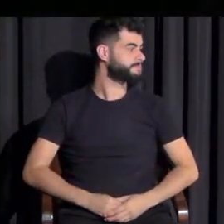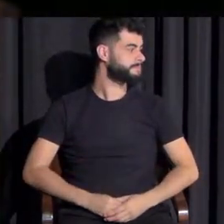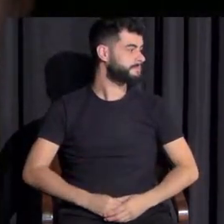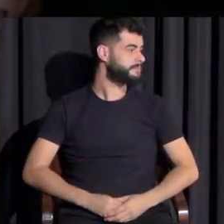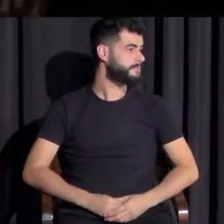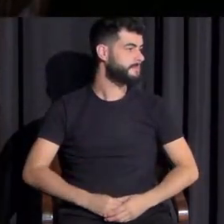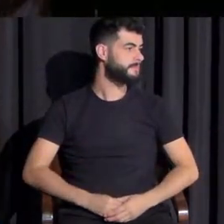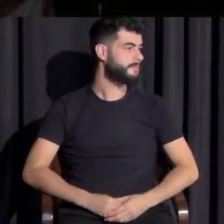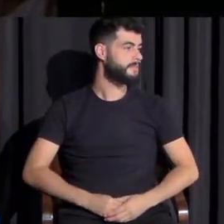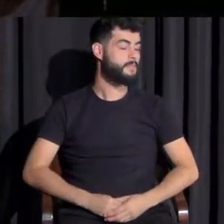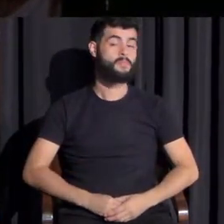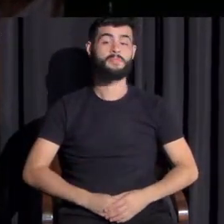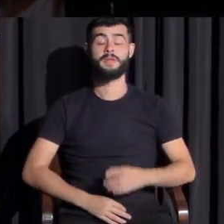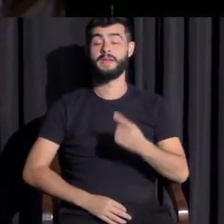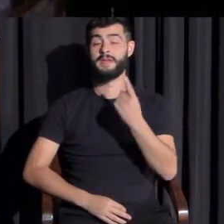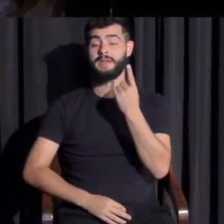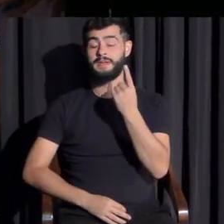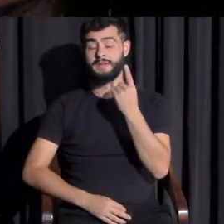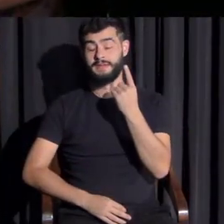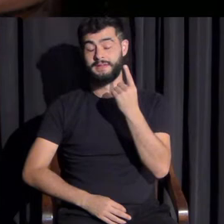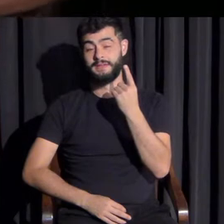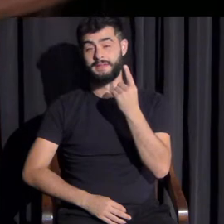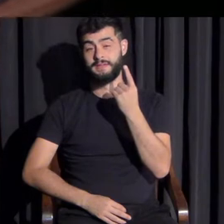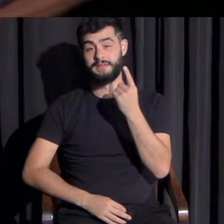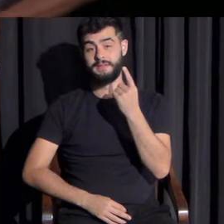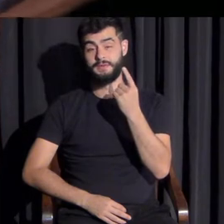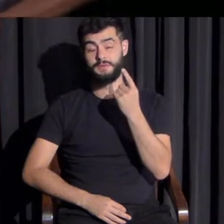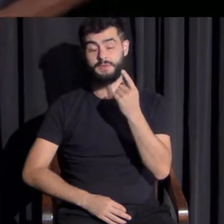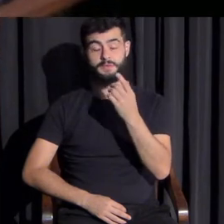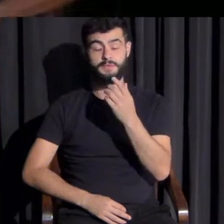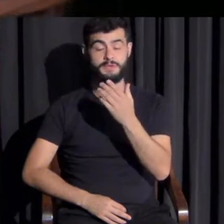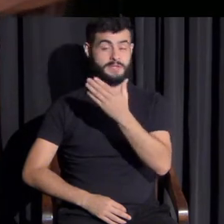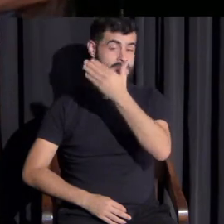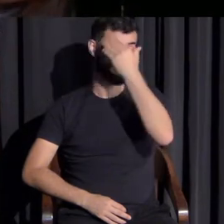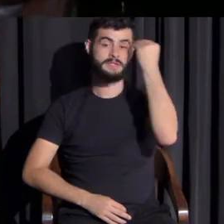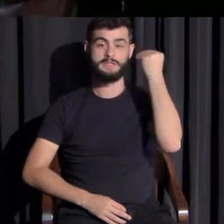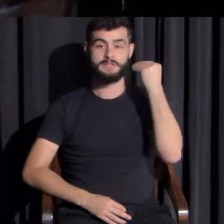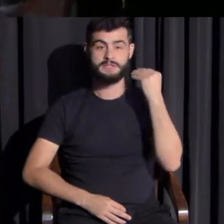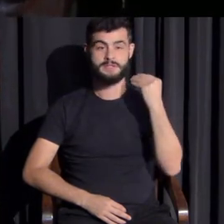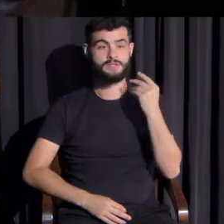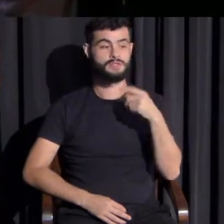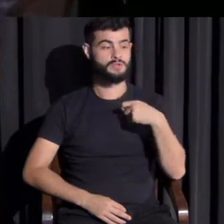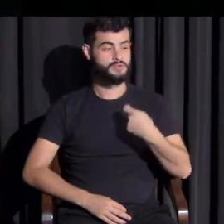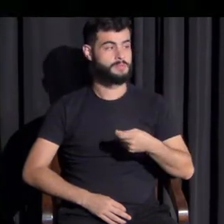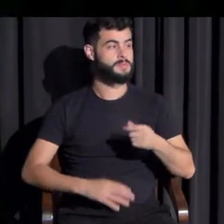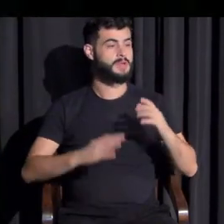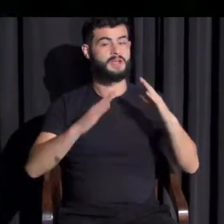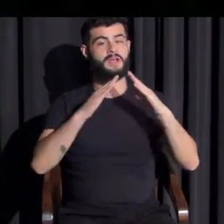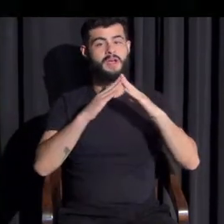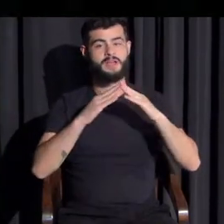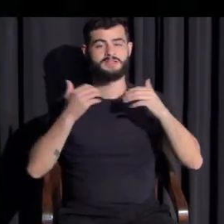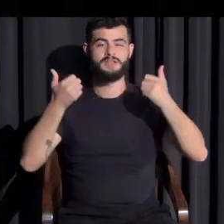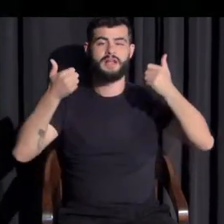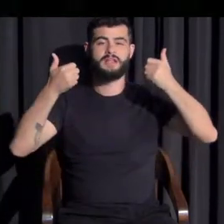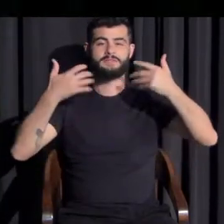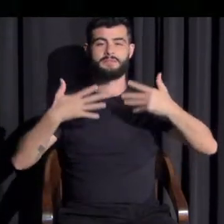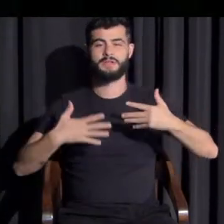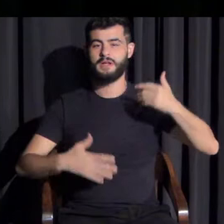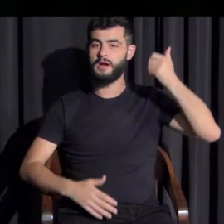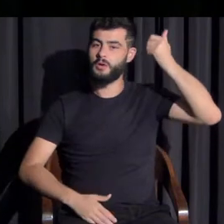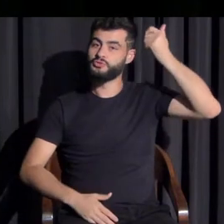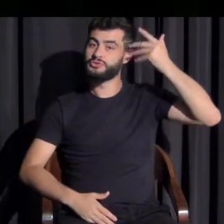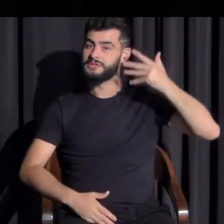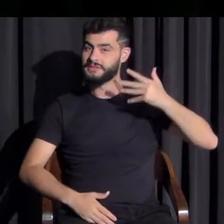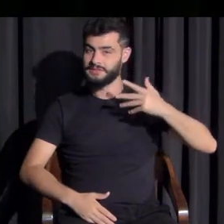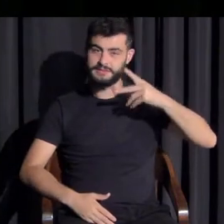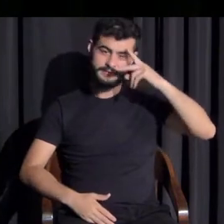E eu fiz algo que não foi de bom tom em relação à minha casa, né? Que foi descrever a minha casa. Eu me